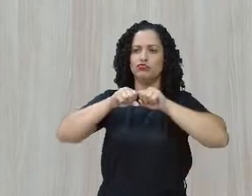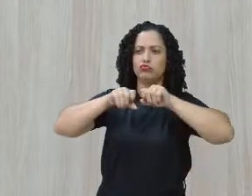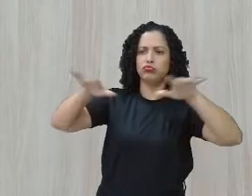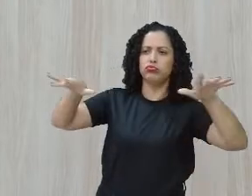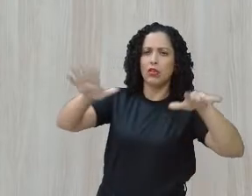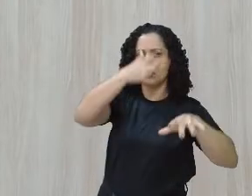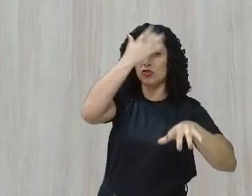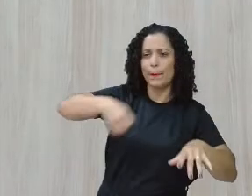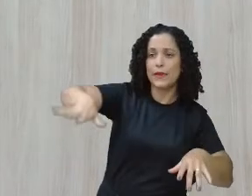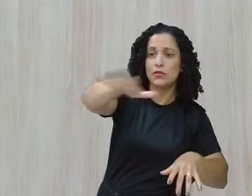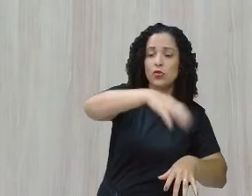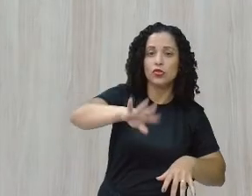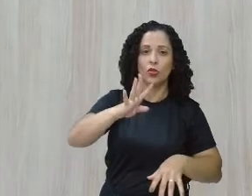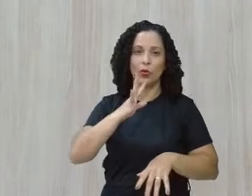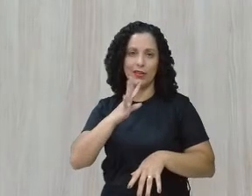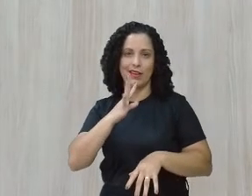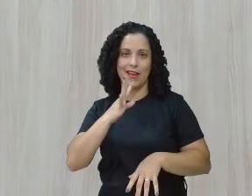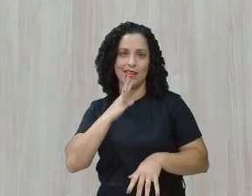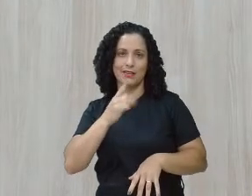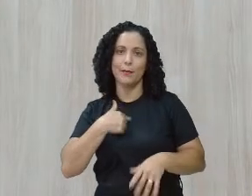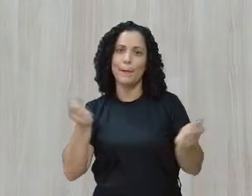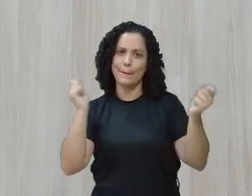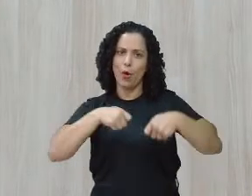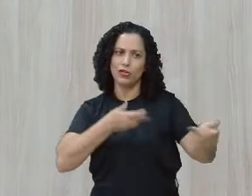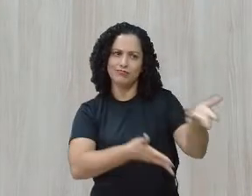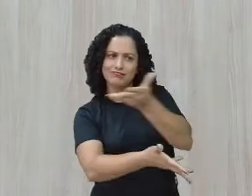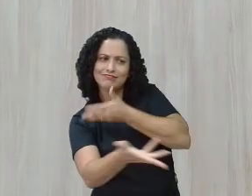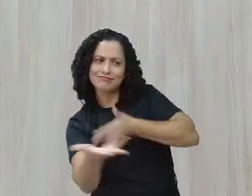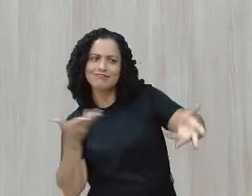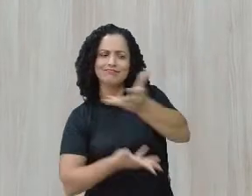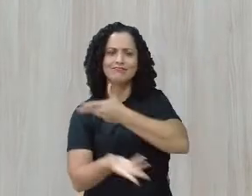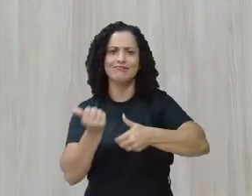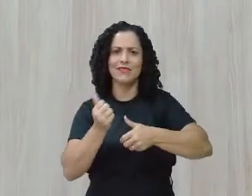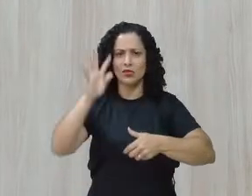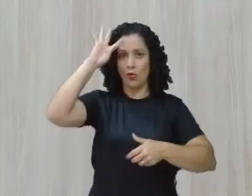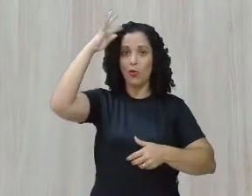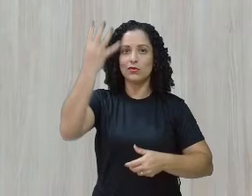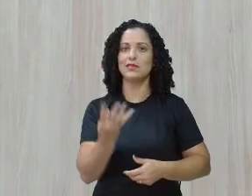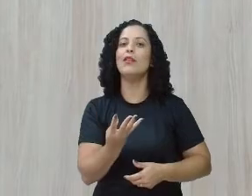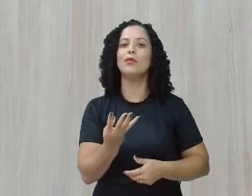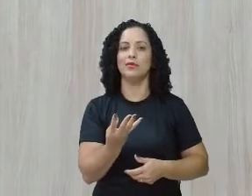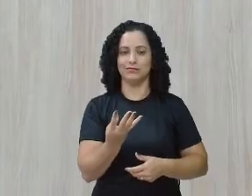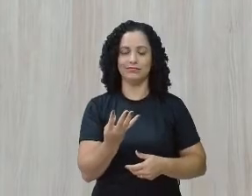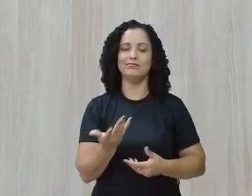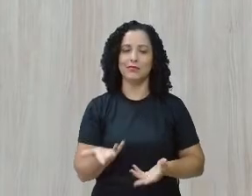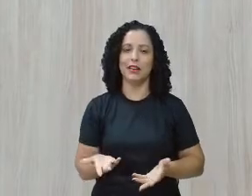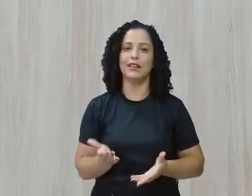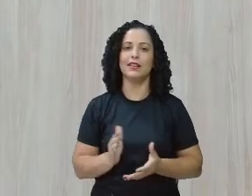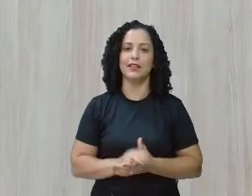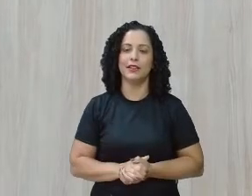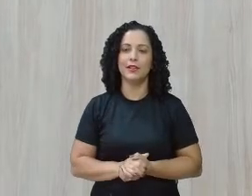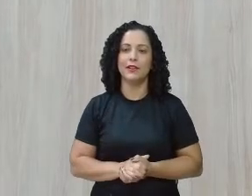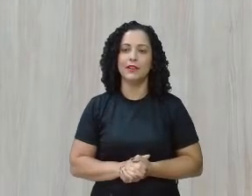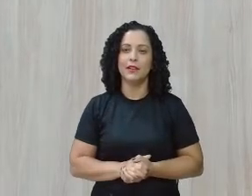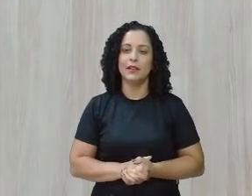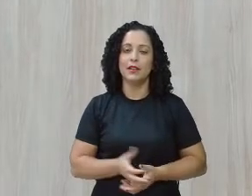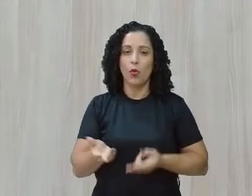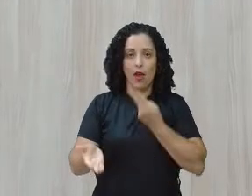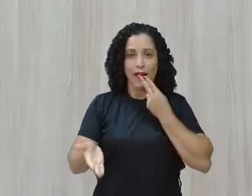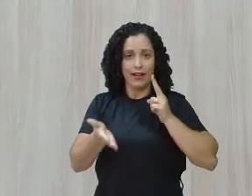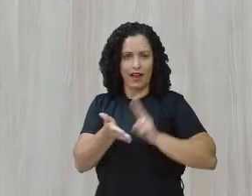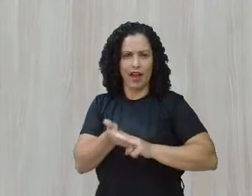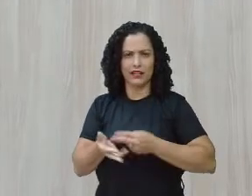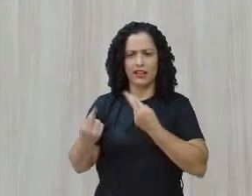quais são as nossas queixas, é que a gente consegue trabalhar junto para resolver o conflito, tá certo? Então, a carta de